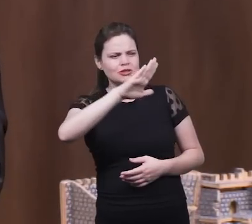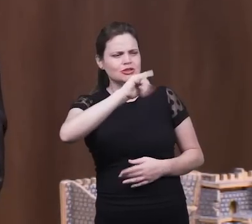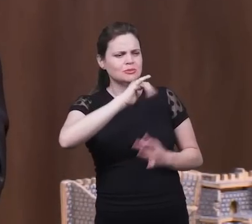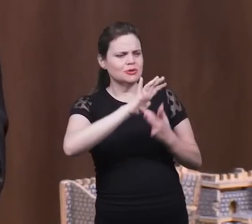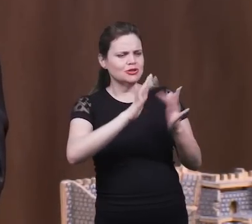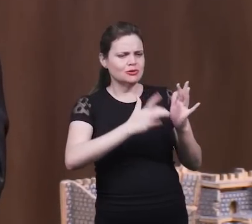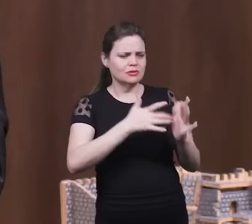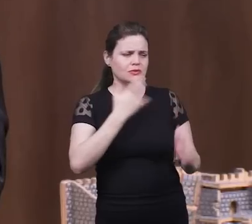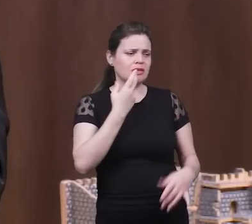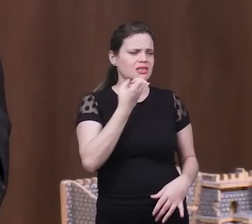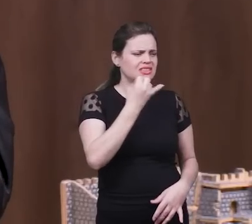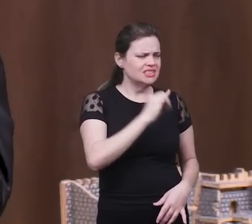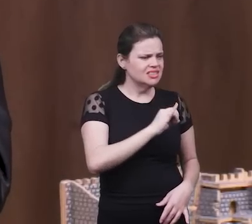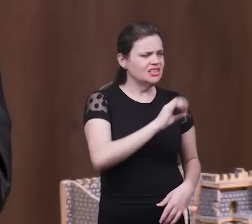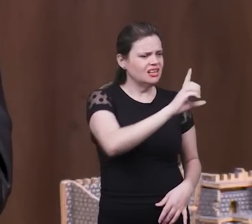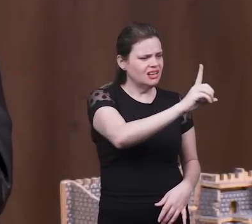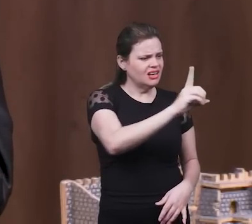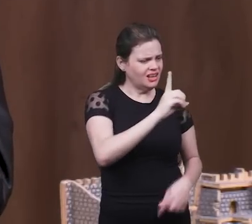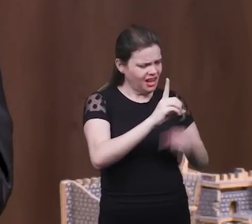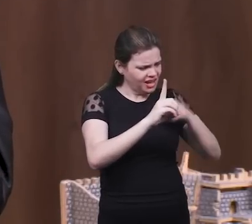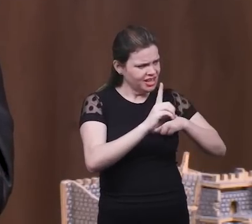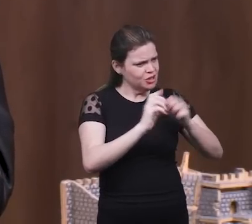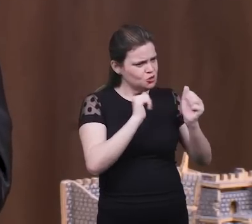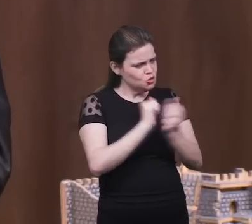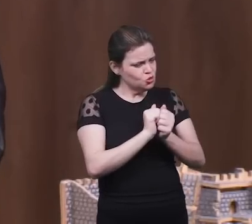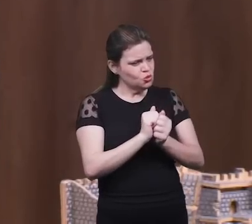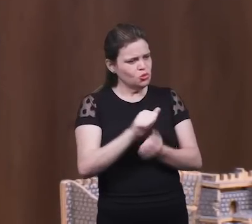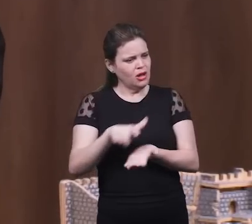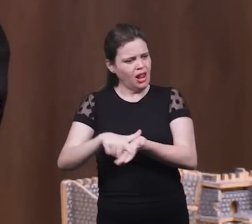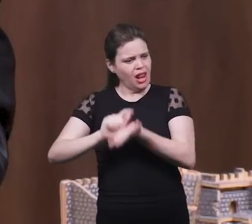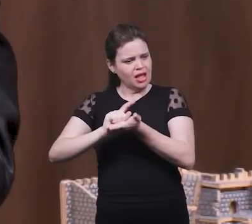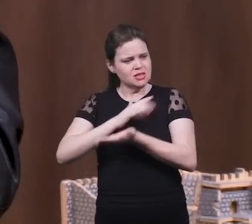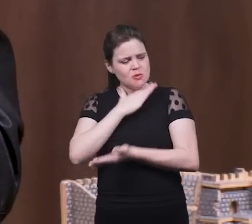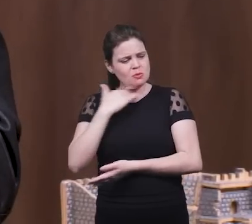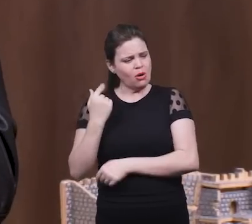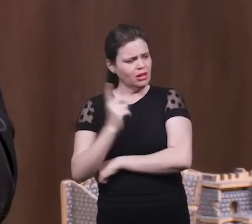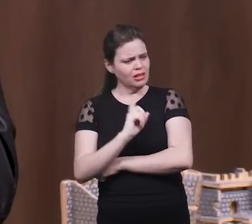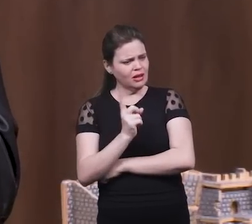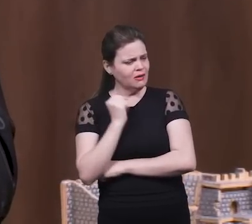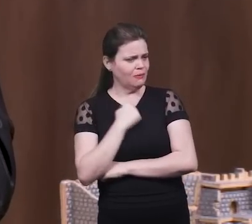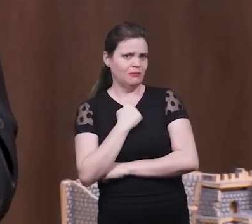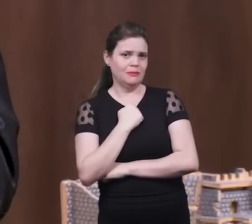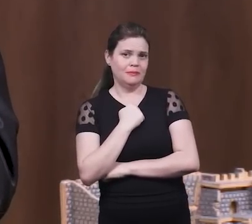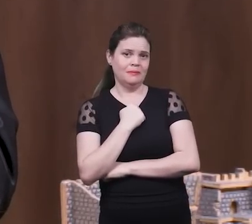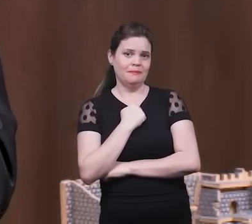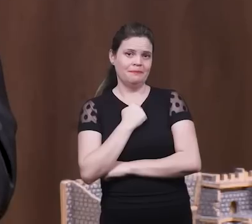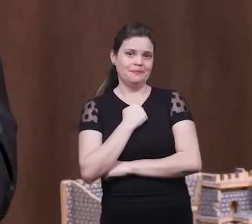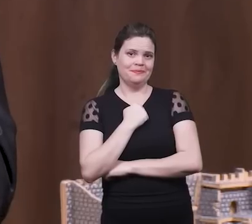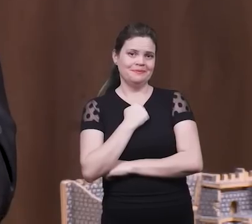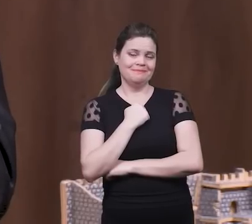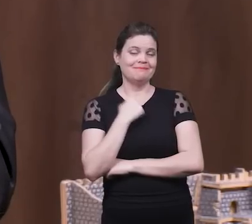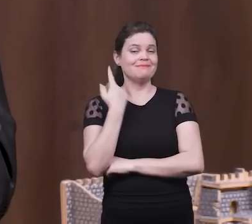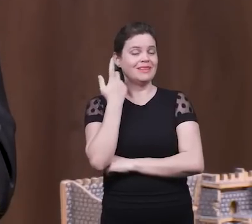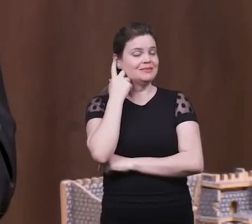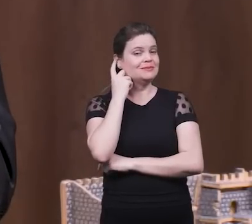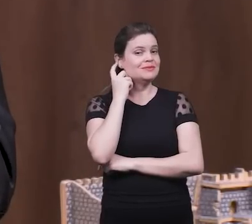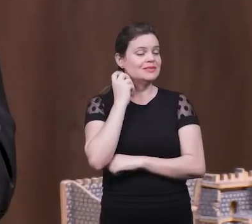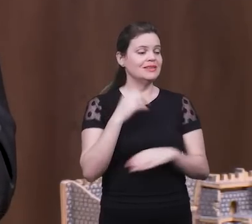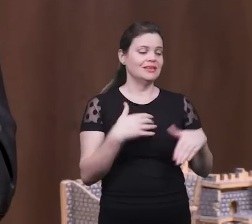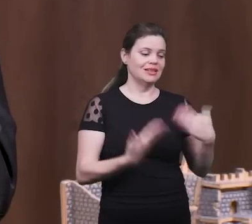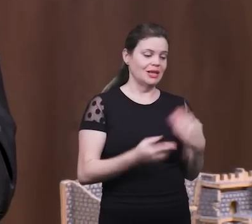tinha acontecido, né? Então, 38 anos, aquele homem ali não tinha Jesus perto dele. Quando ele